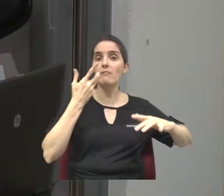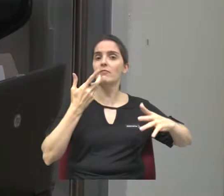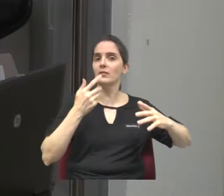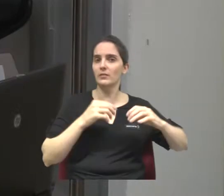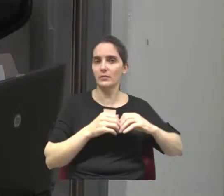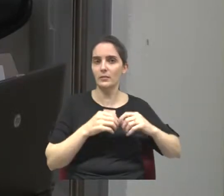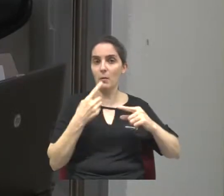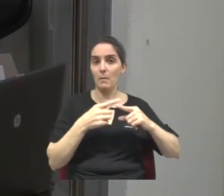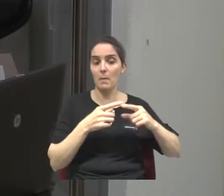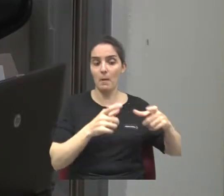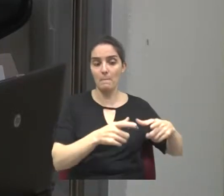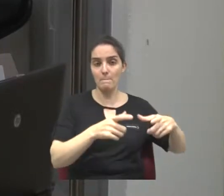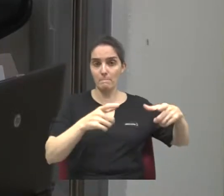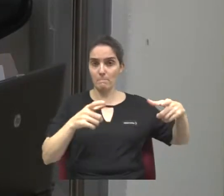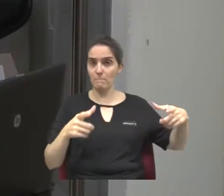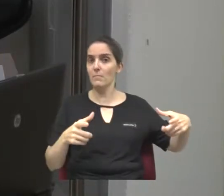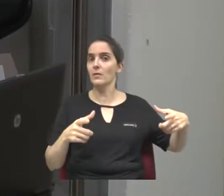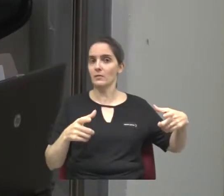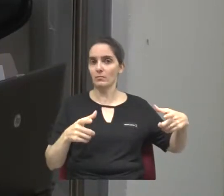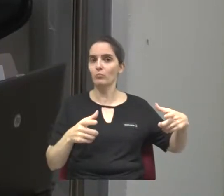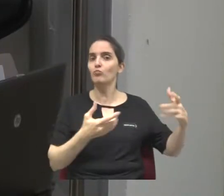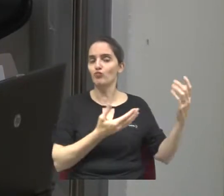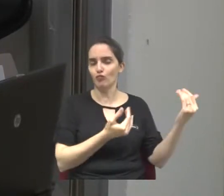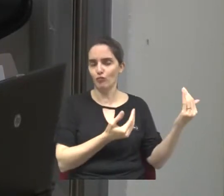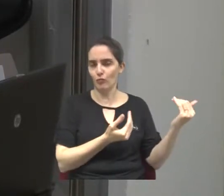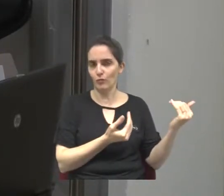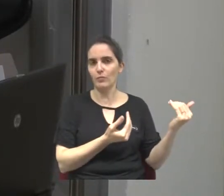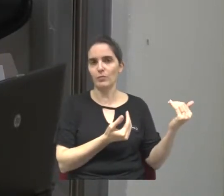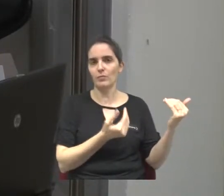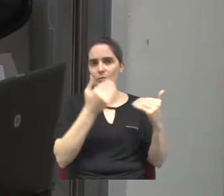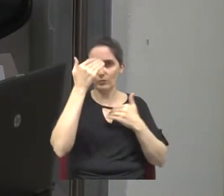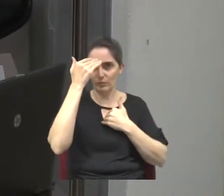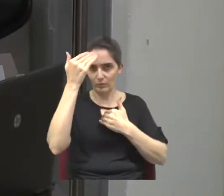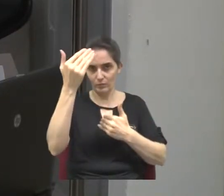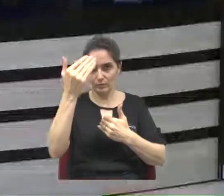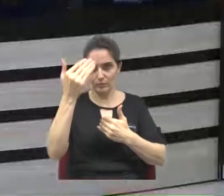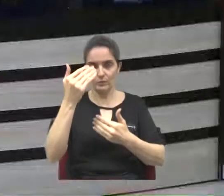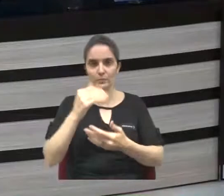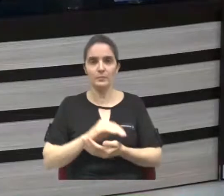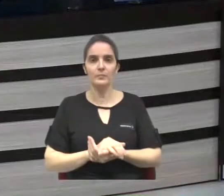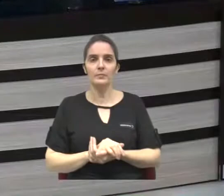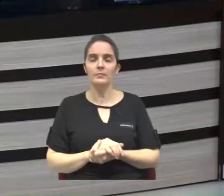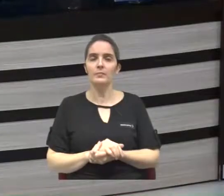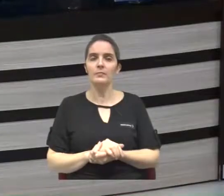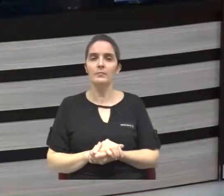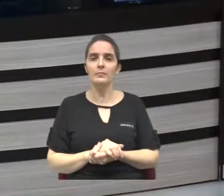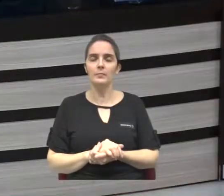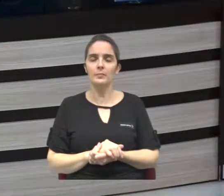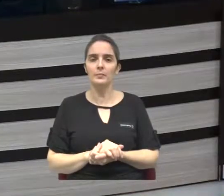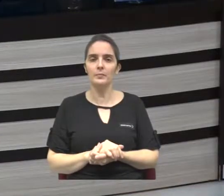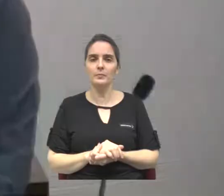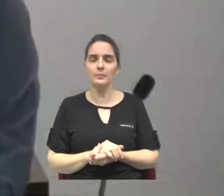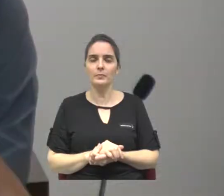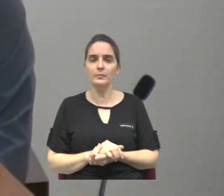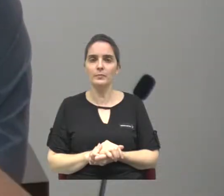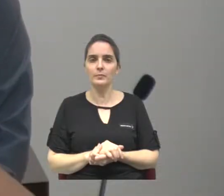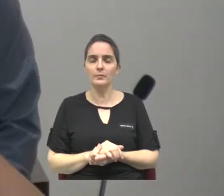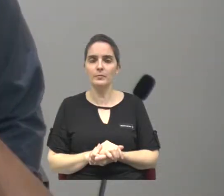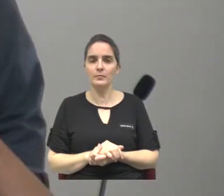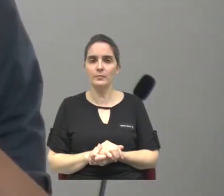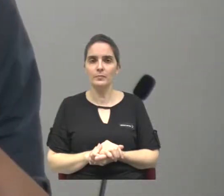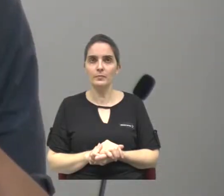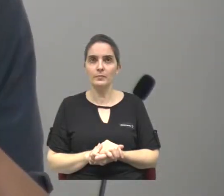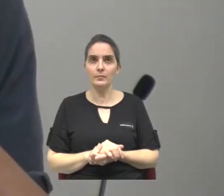ali são adolescentes mesmo. Então, obrigada, vereador Cleito. Imagina, vereadora. Então, a vereadora Carol,